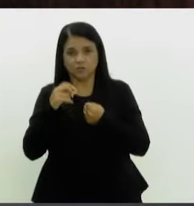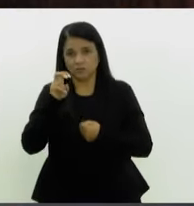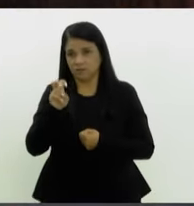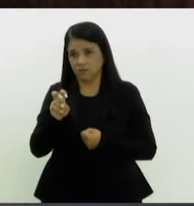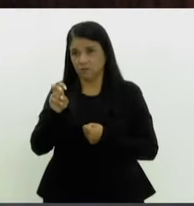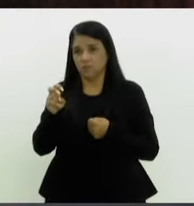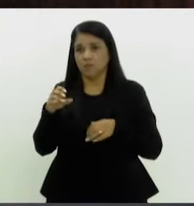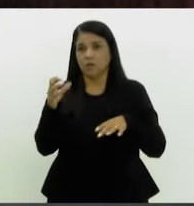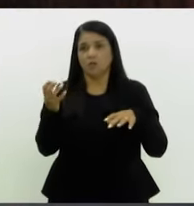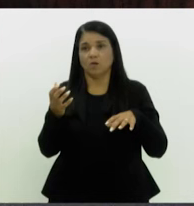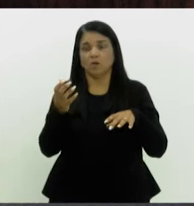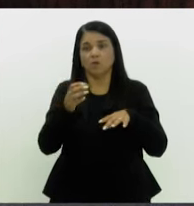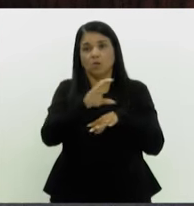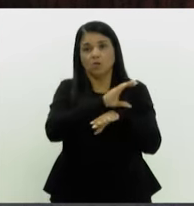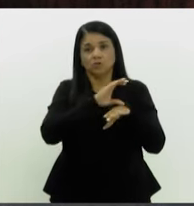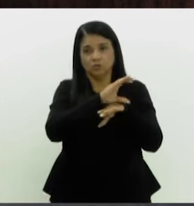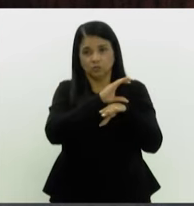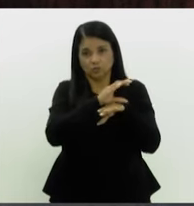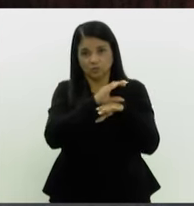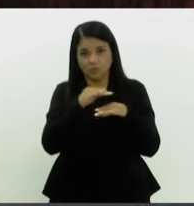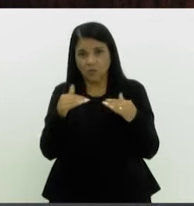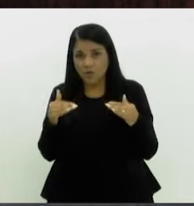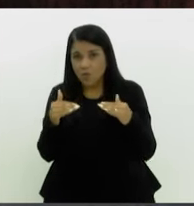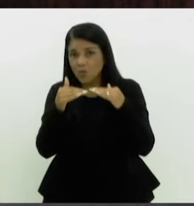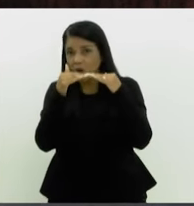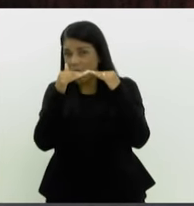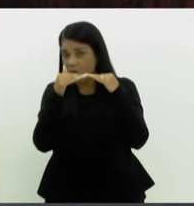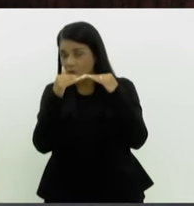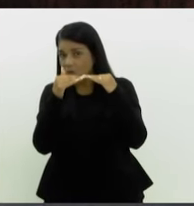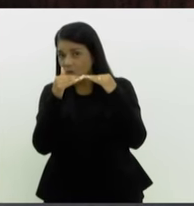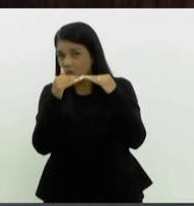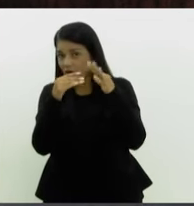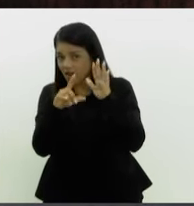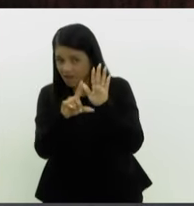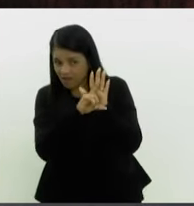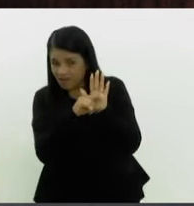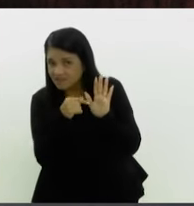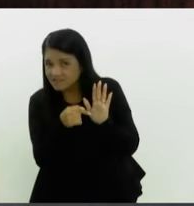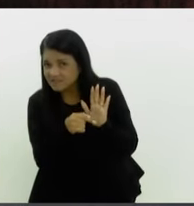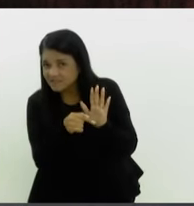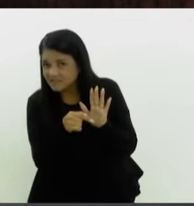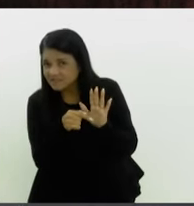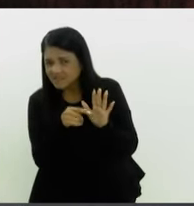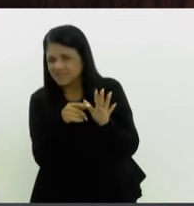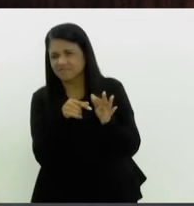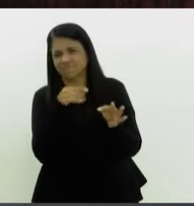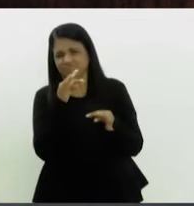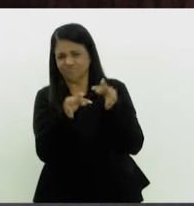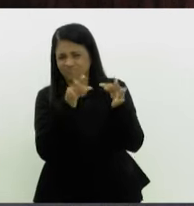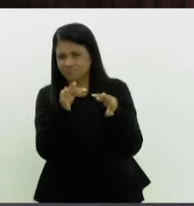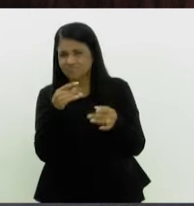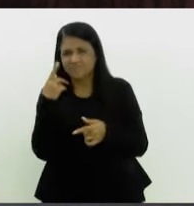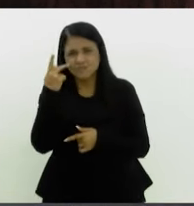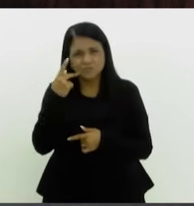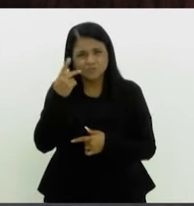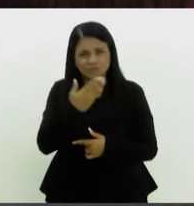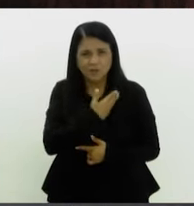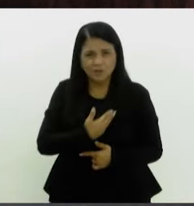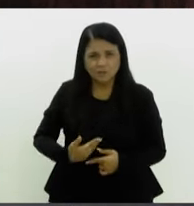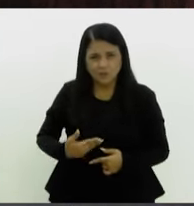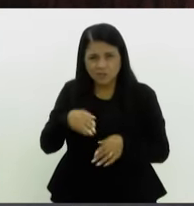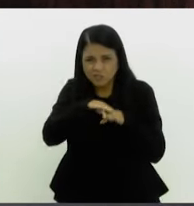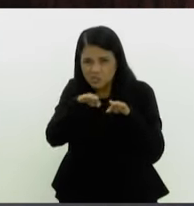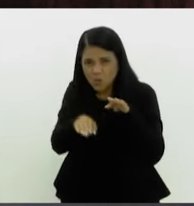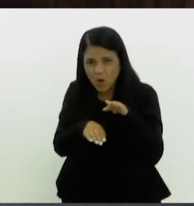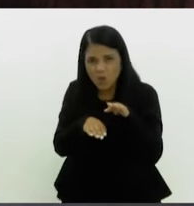constituição Será que somos iguais perante a lei Será que a gente tá tratando com políticas públicas desiguais